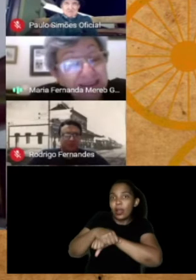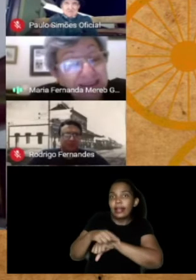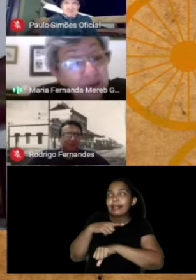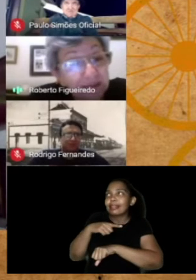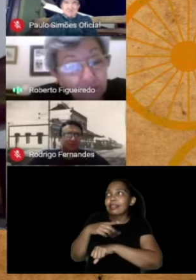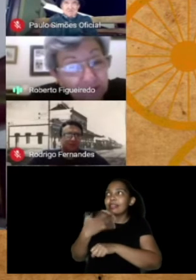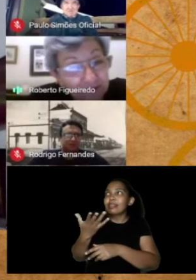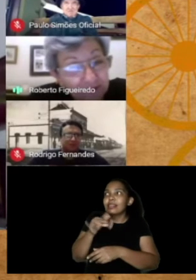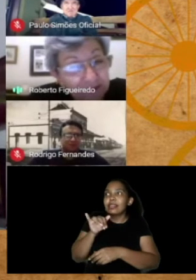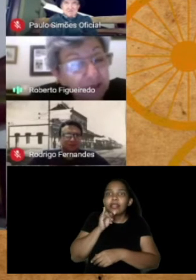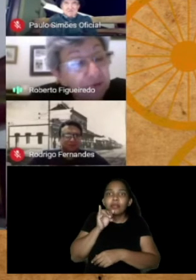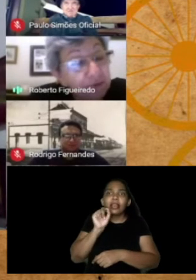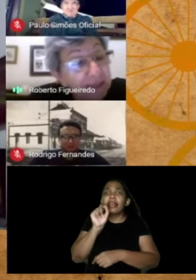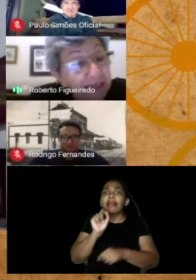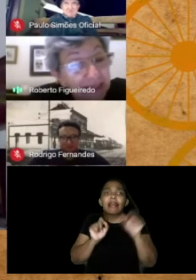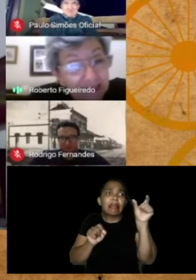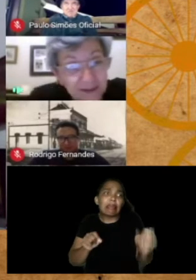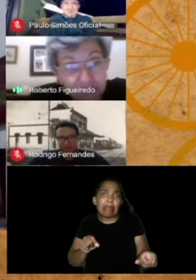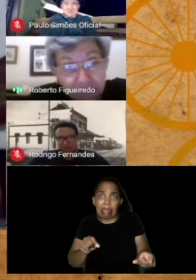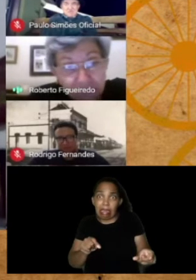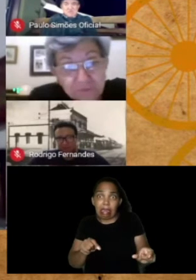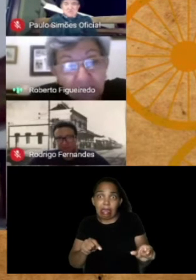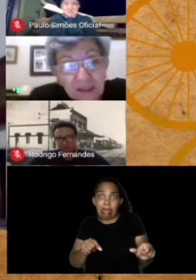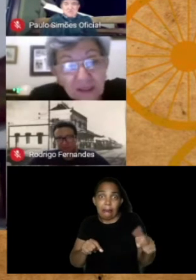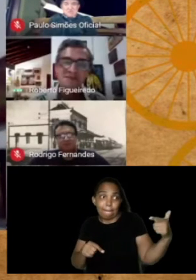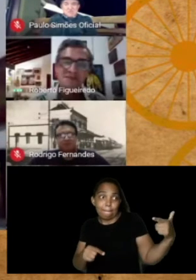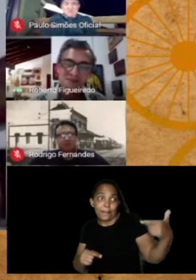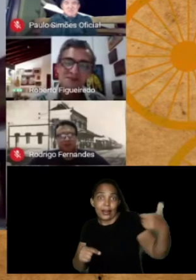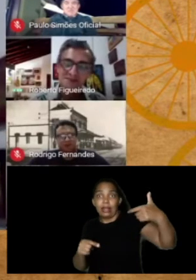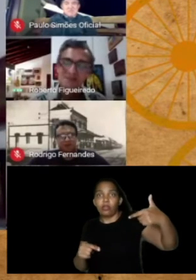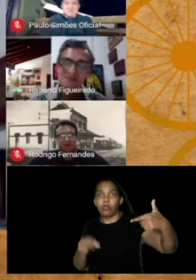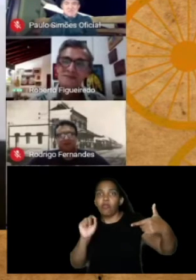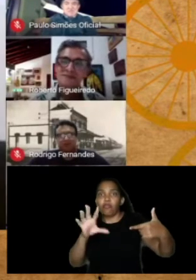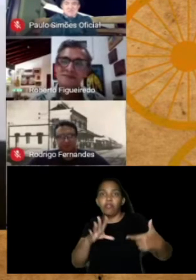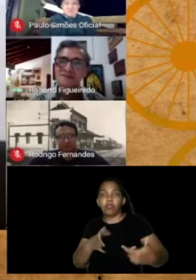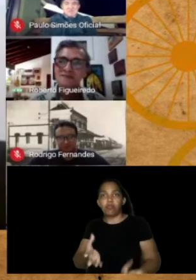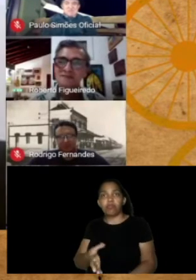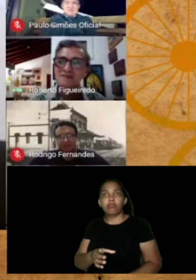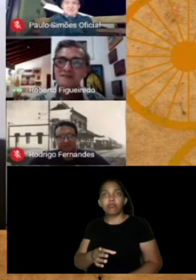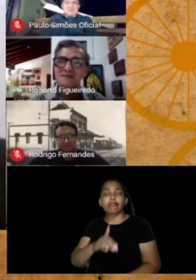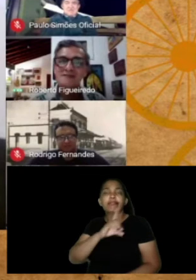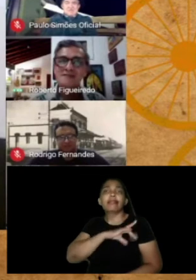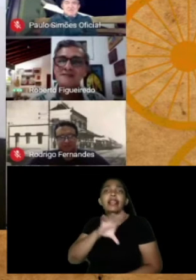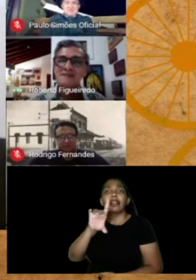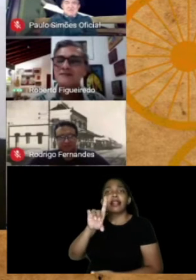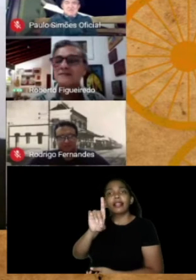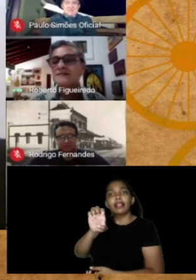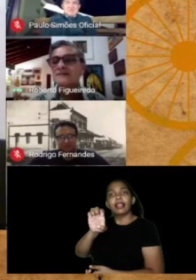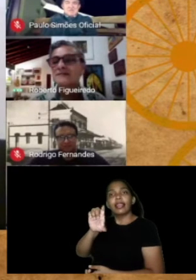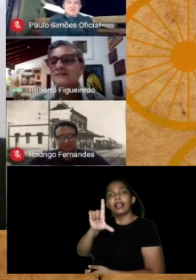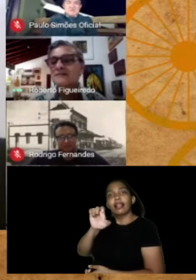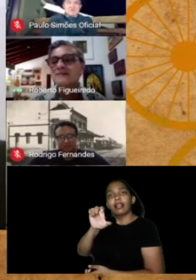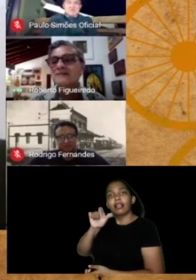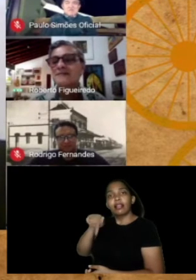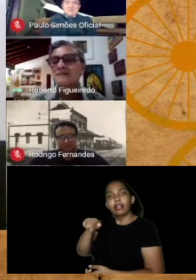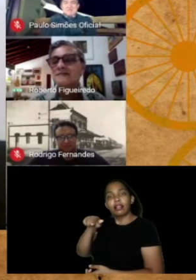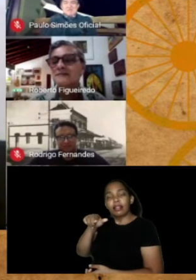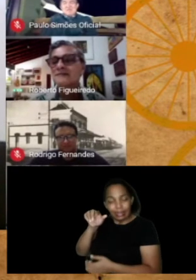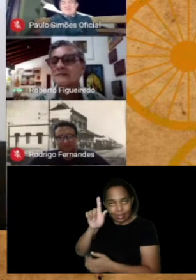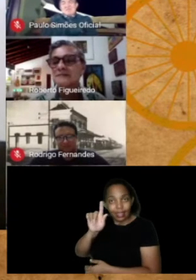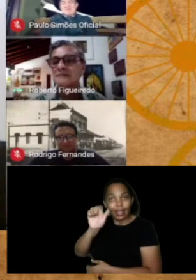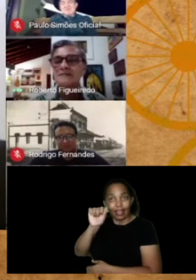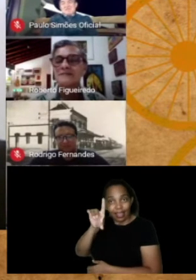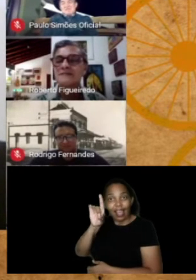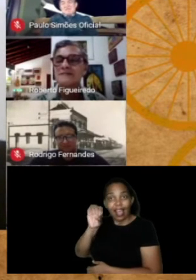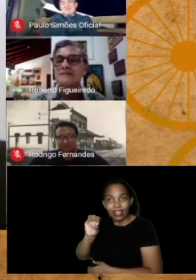assim. Quem o matou, na verdade, foi um delegado. Ele estava na captura. E o camisa de couro, ele era meio